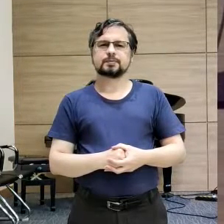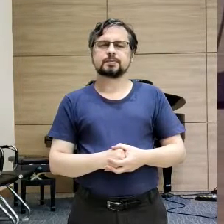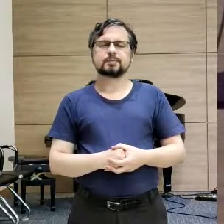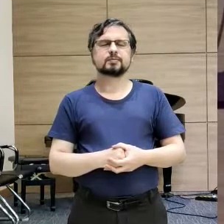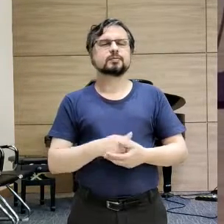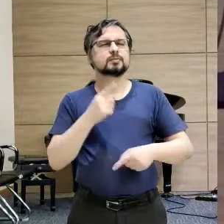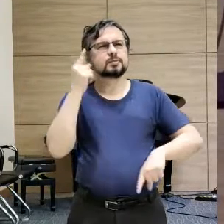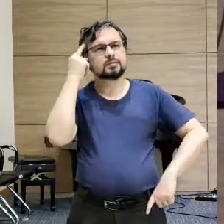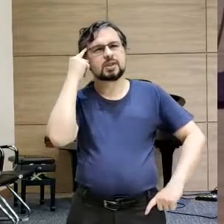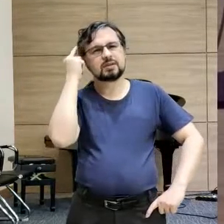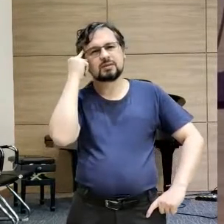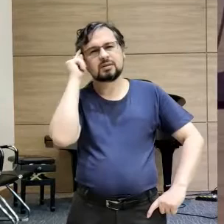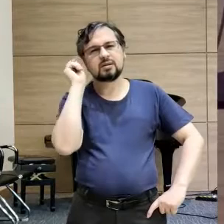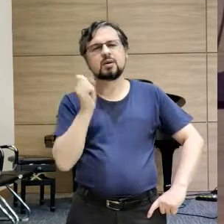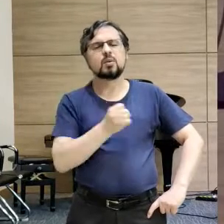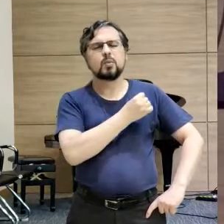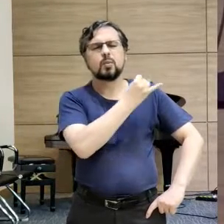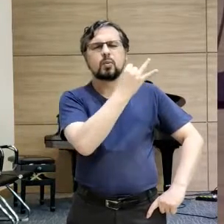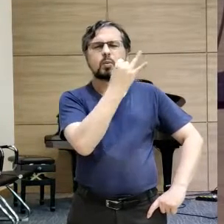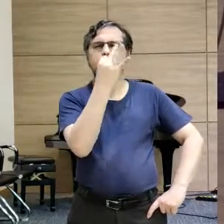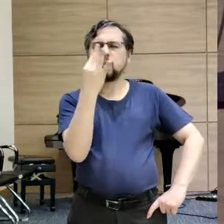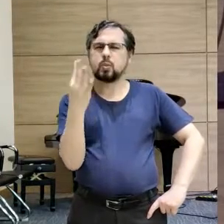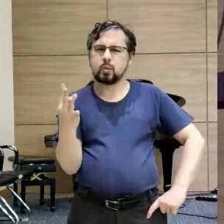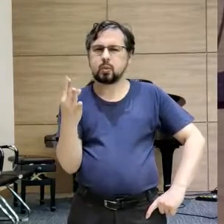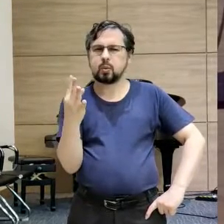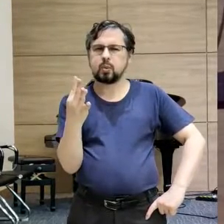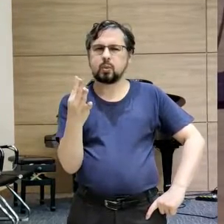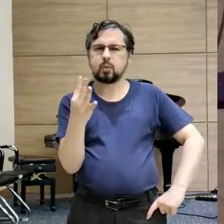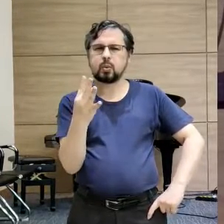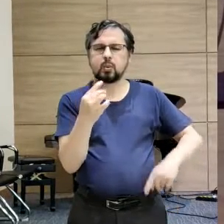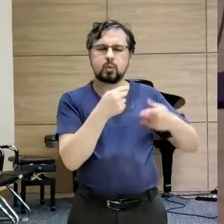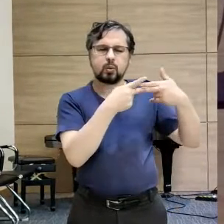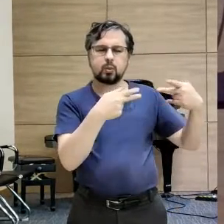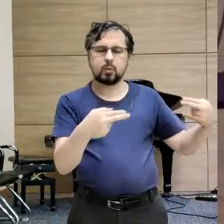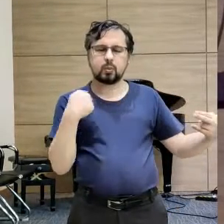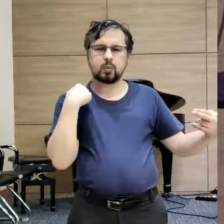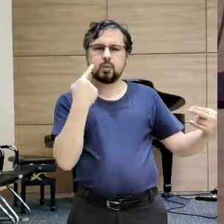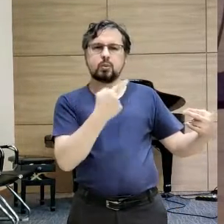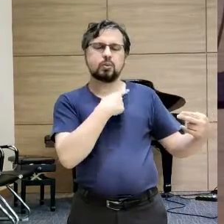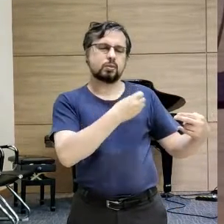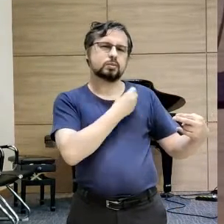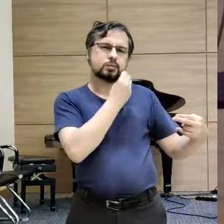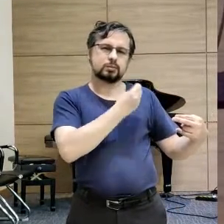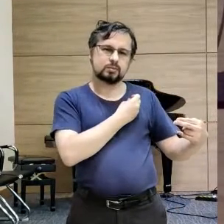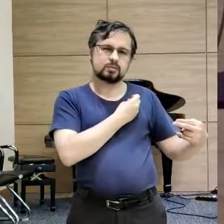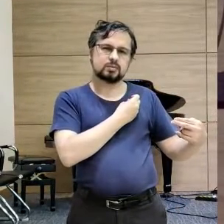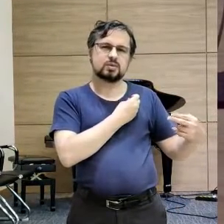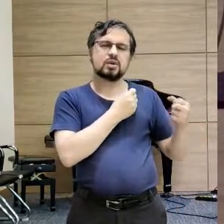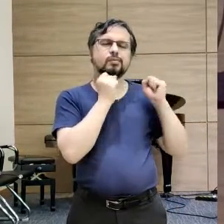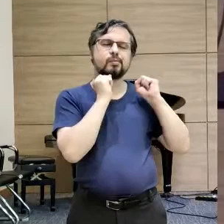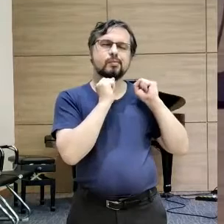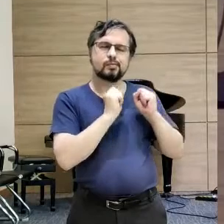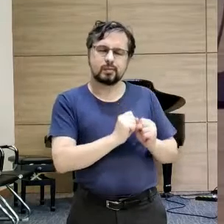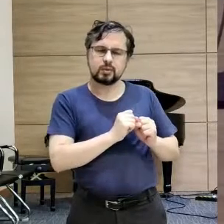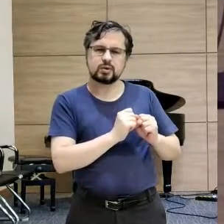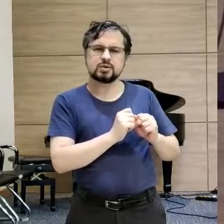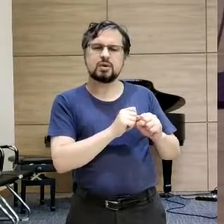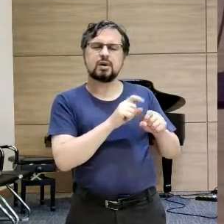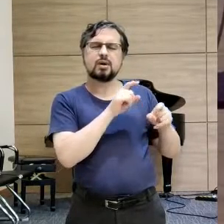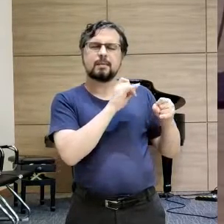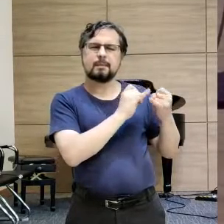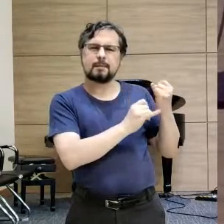Quais são as áreas das nossas vidas que, quem sabe, poderia se assemelhar